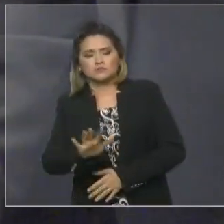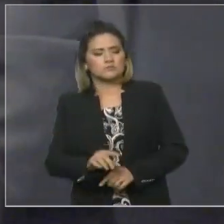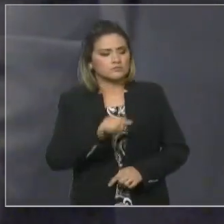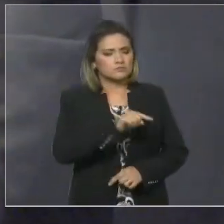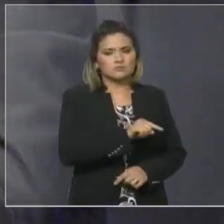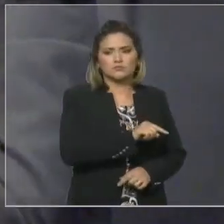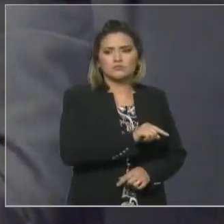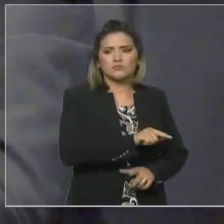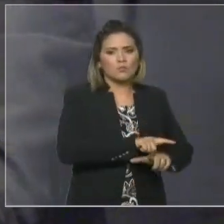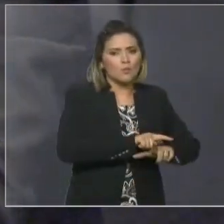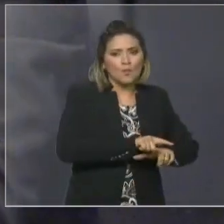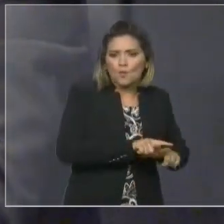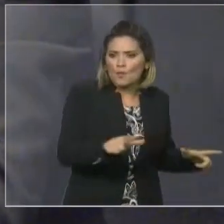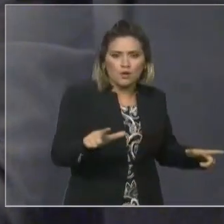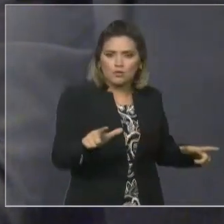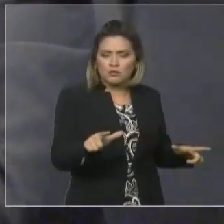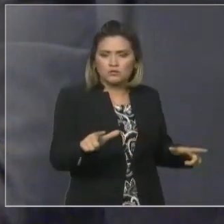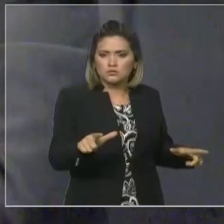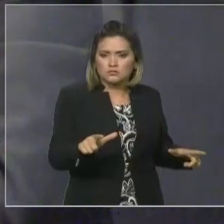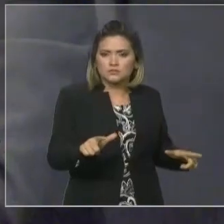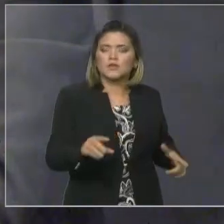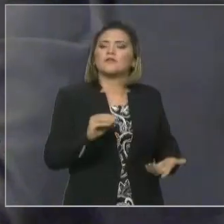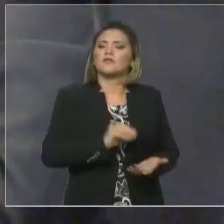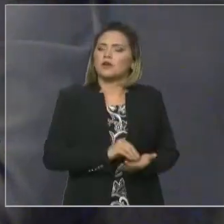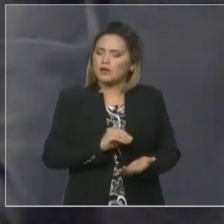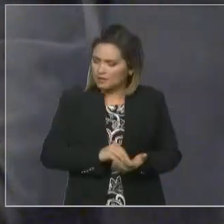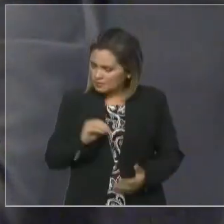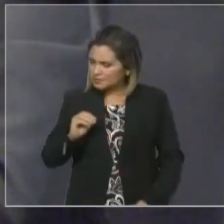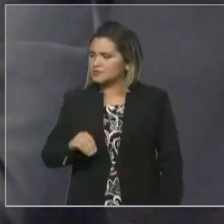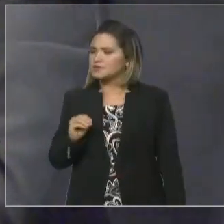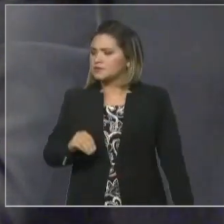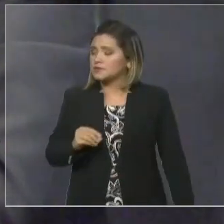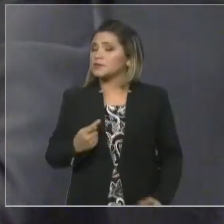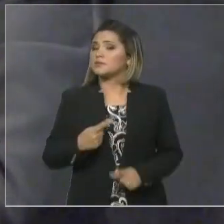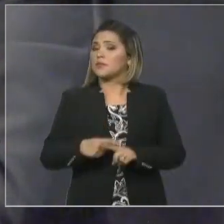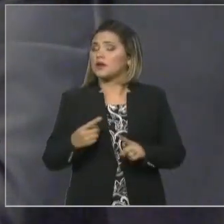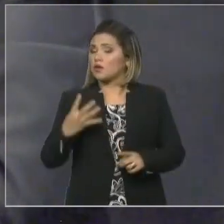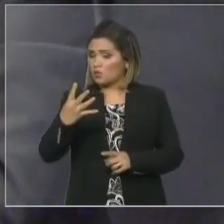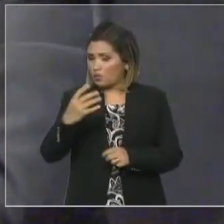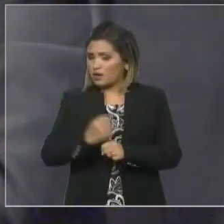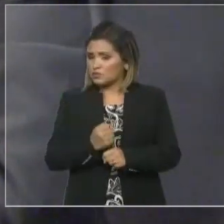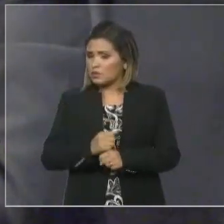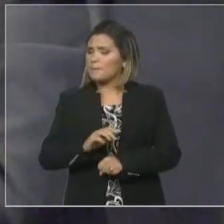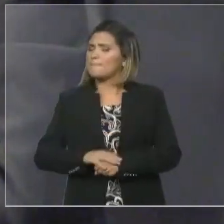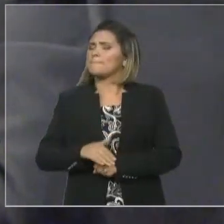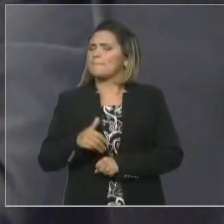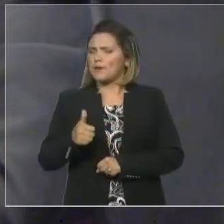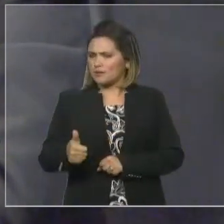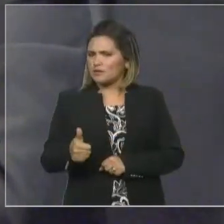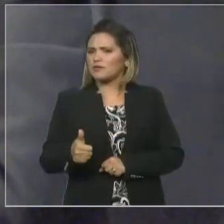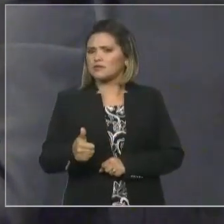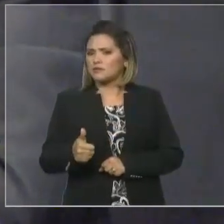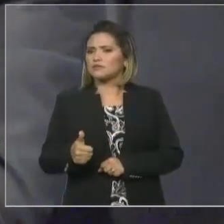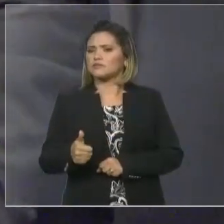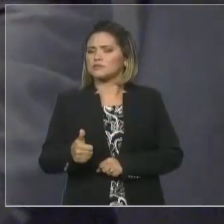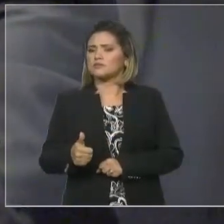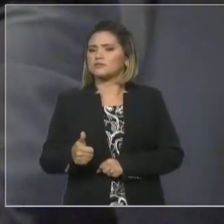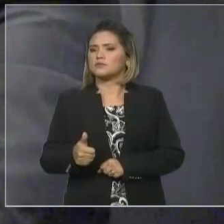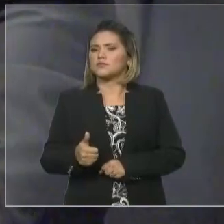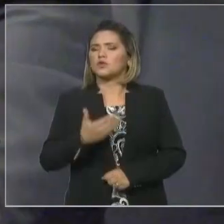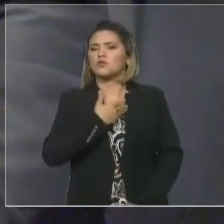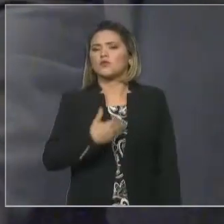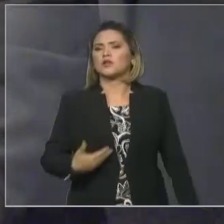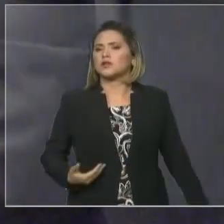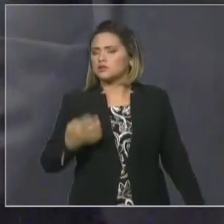regiões. Está faltando, sim. Em 4 anos melhorou bastante. E a seriedade do governador, você olha, por